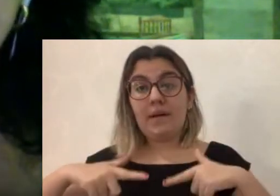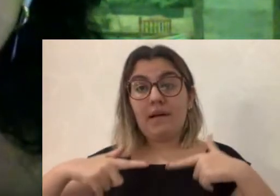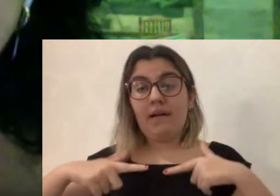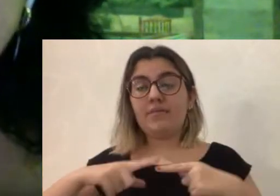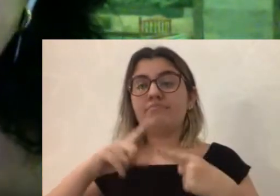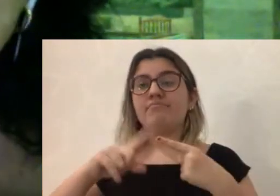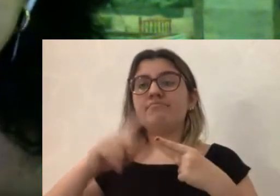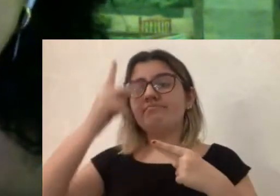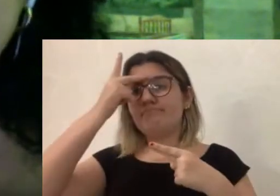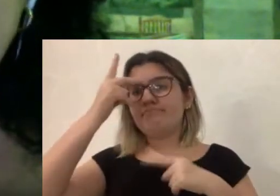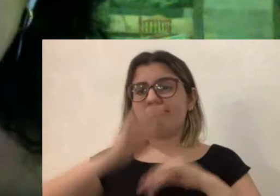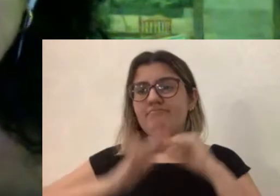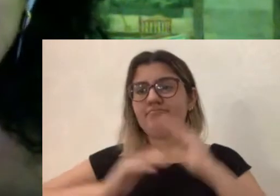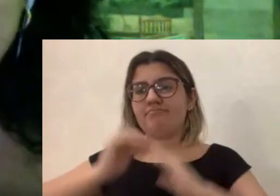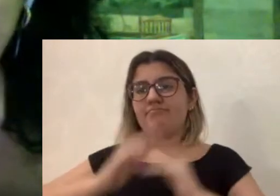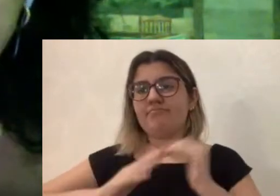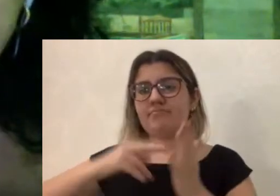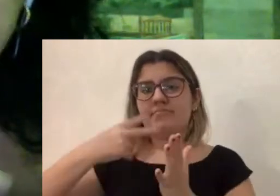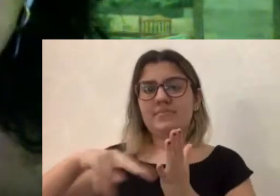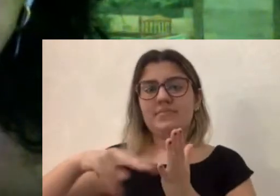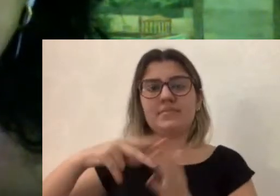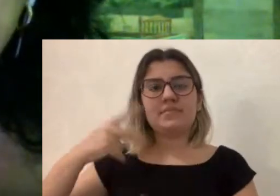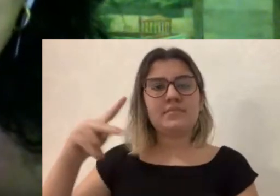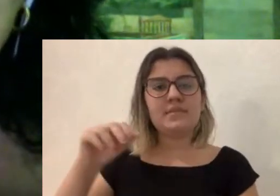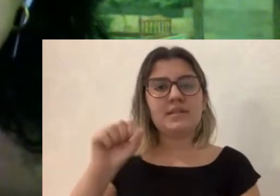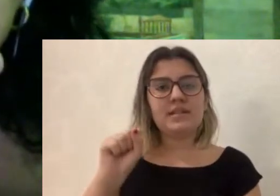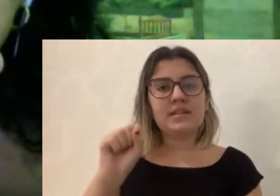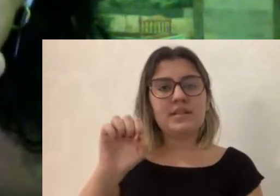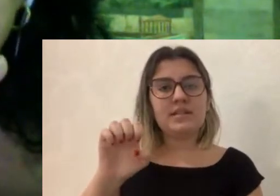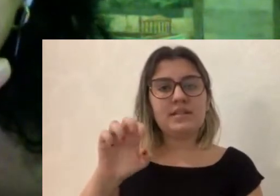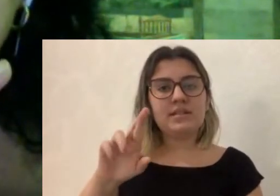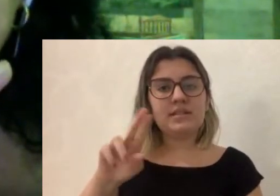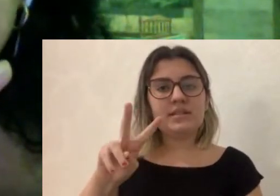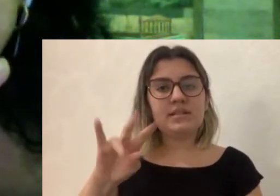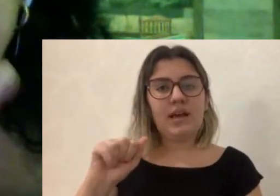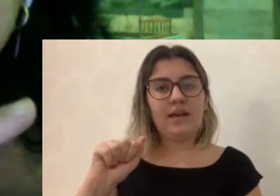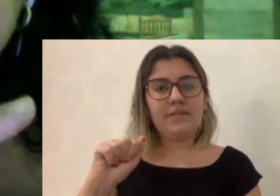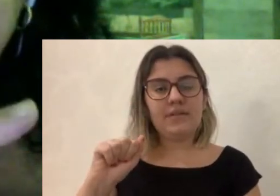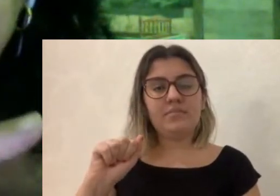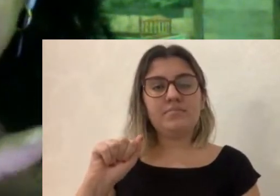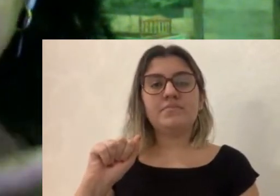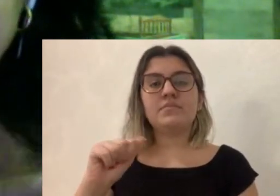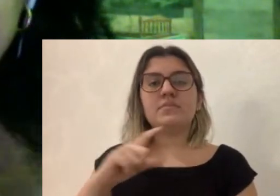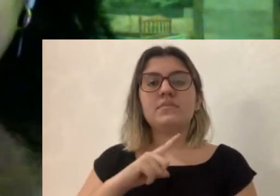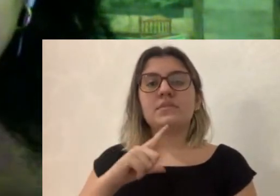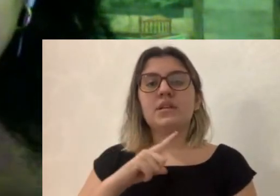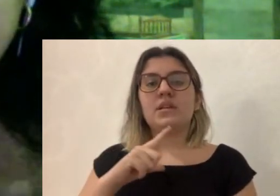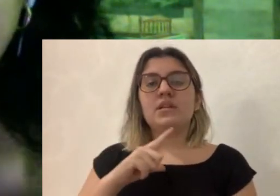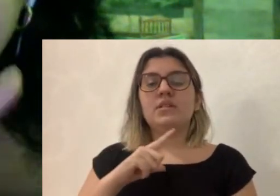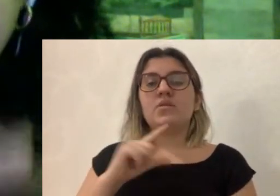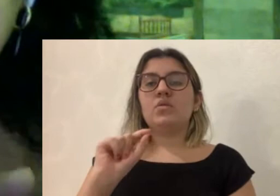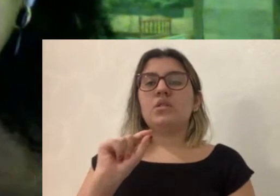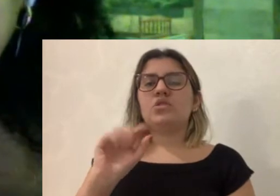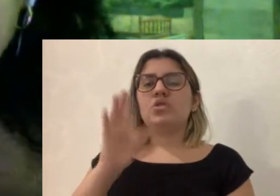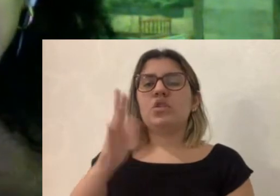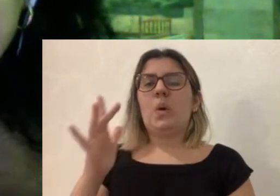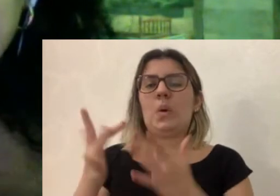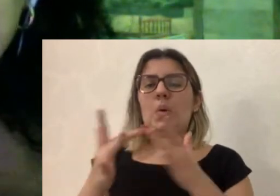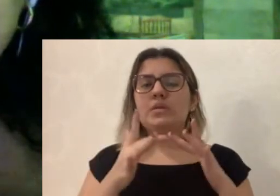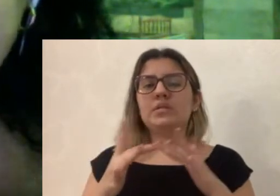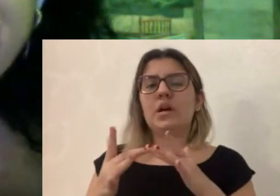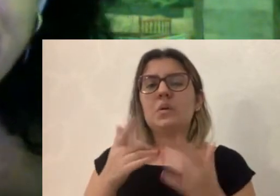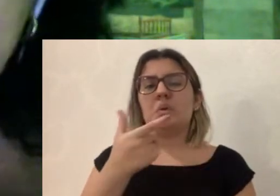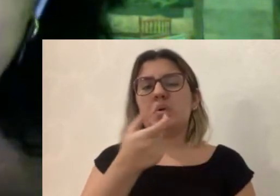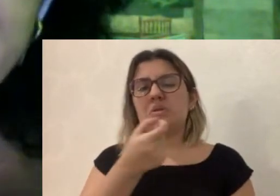tem dois trabalhos. Tem um trabalho de uma coreógrafa sérvia, chama Ivana Miller, que eu